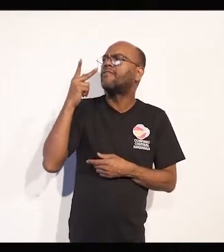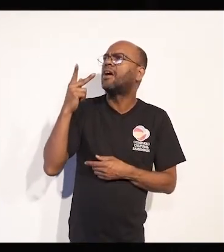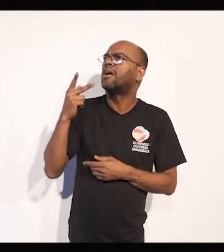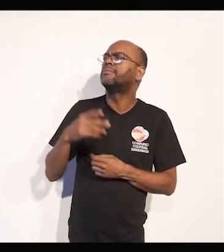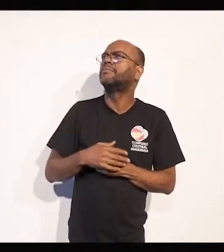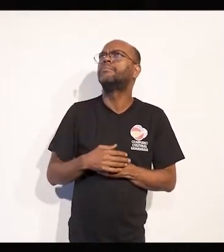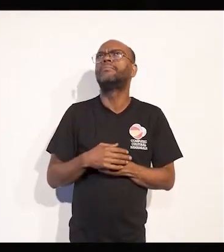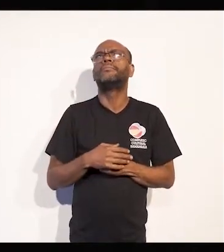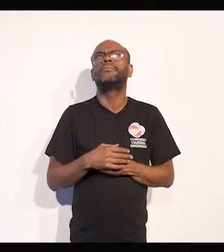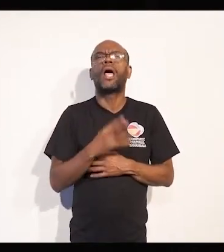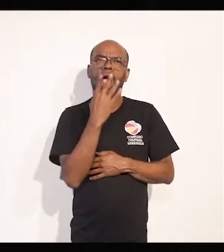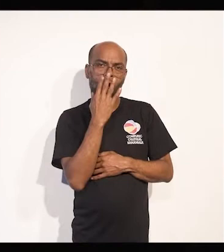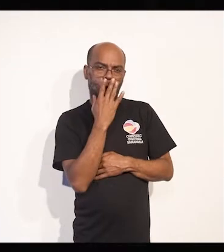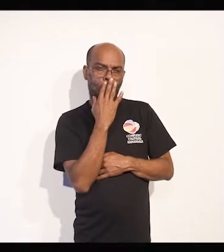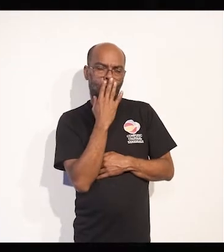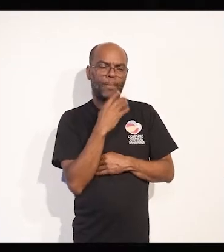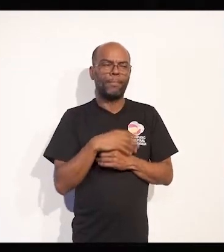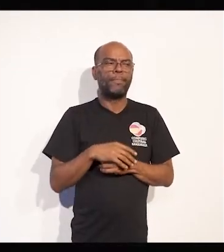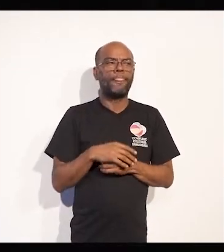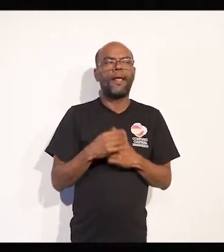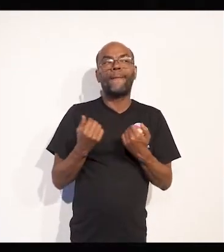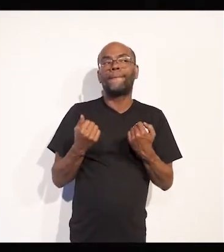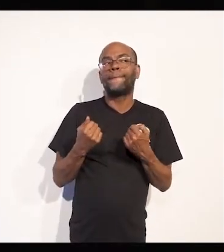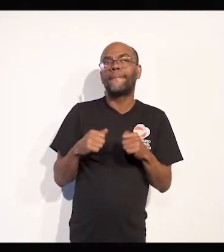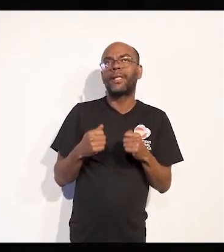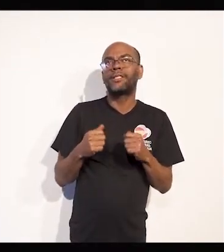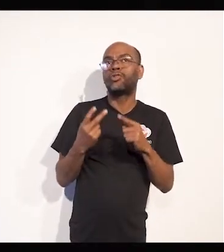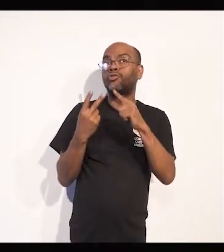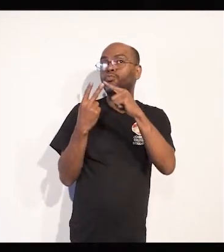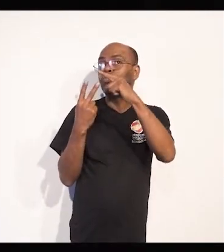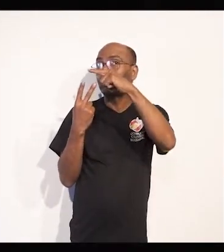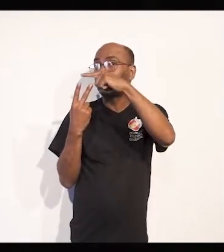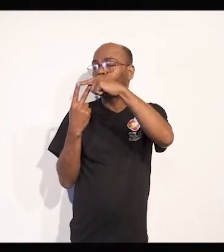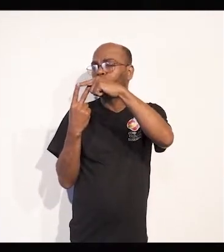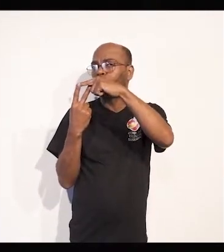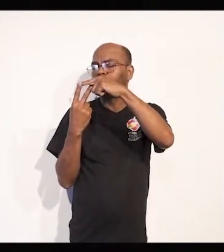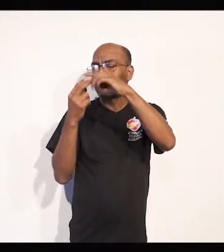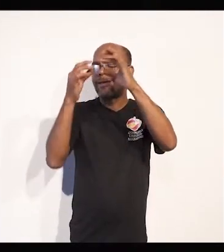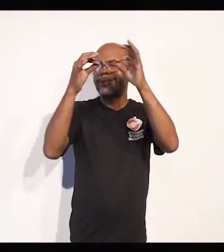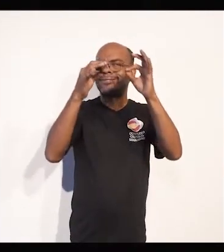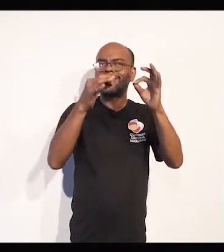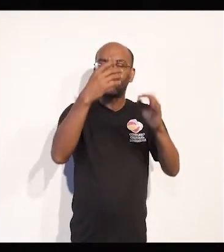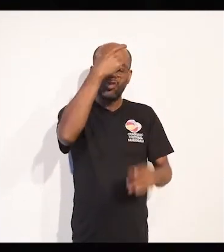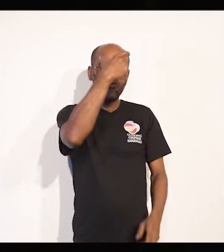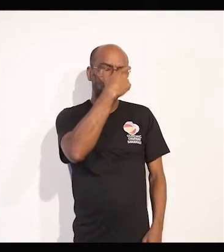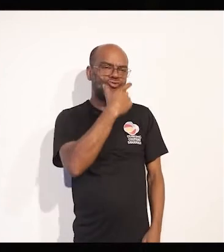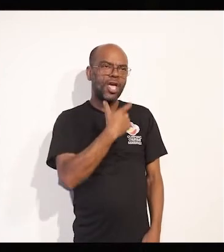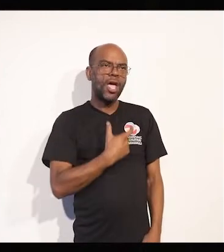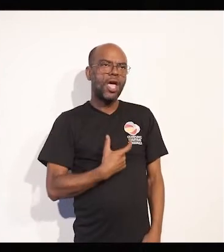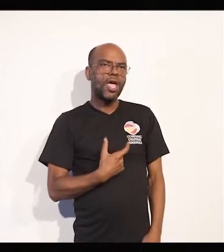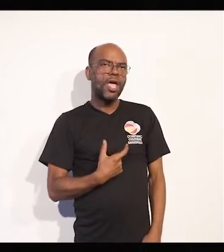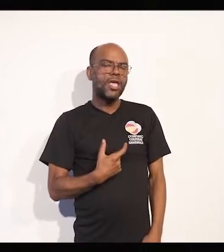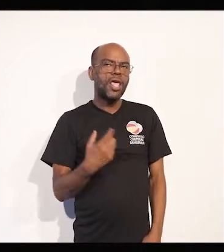que a cor ela precisa de dois elementos para ela existir, que é luz e